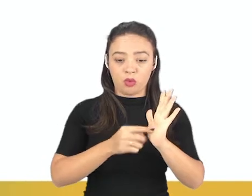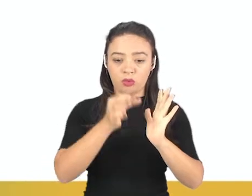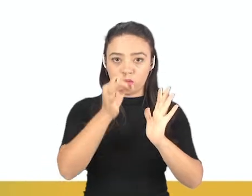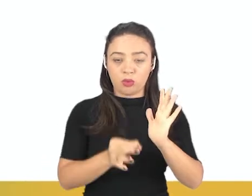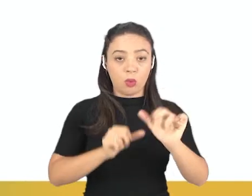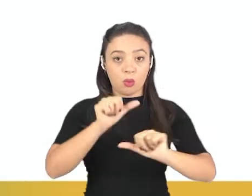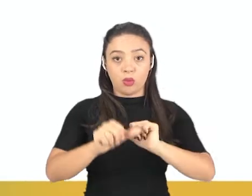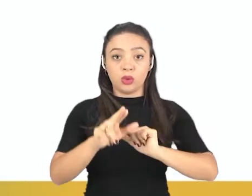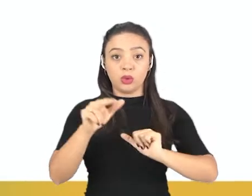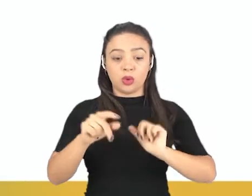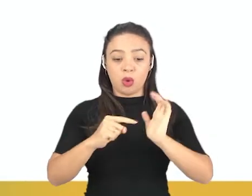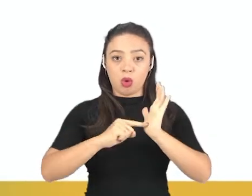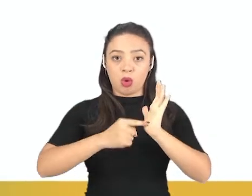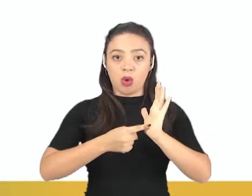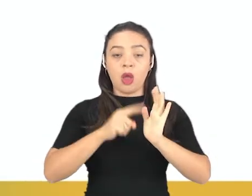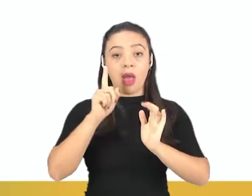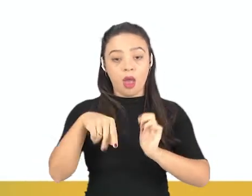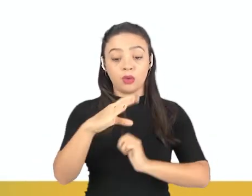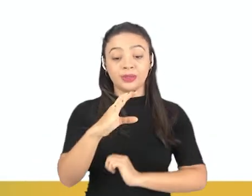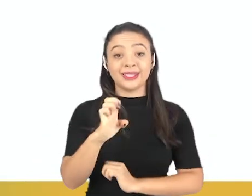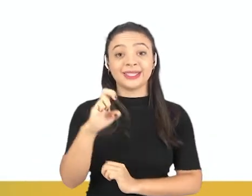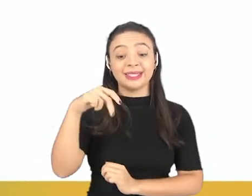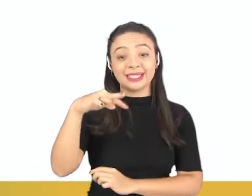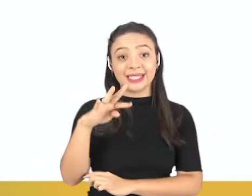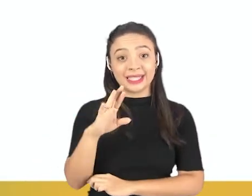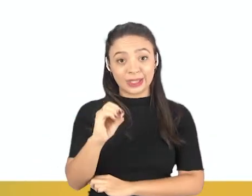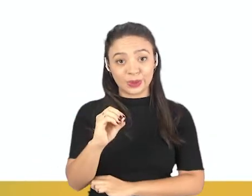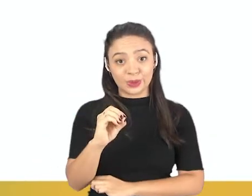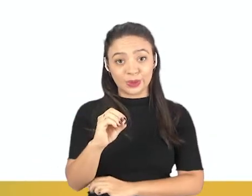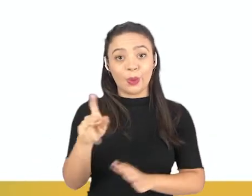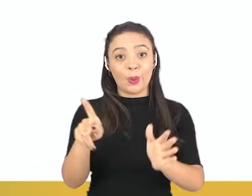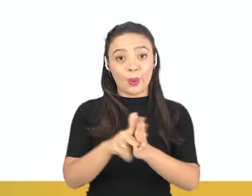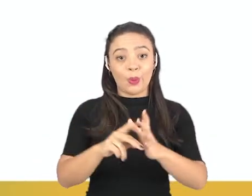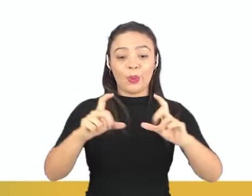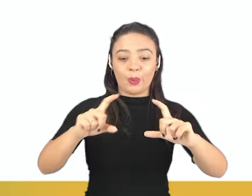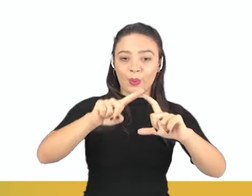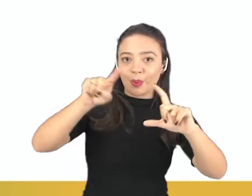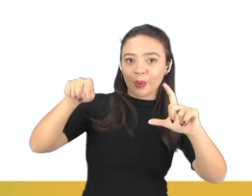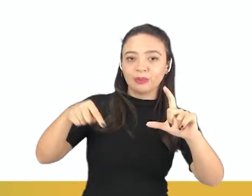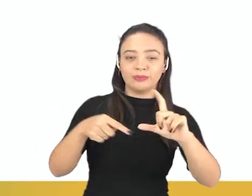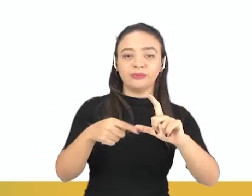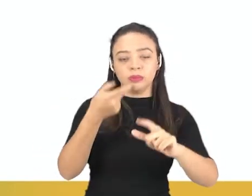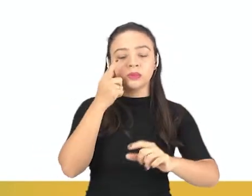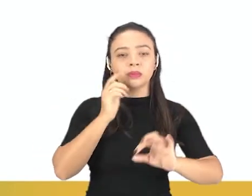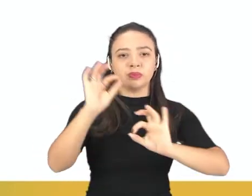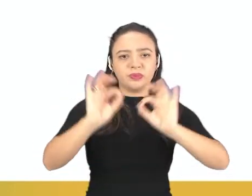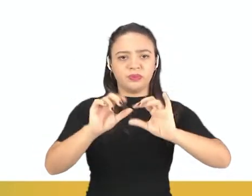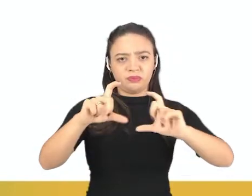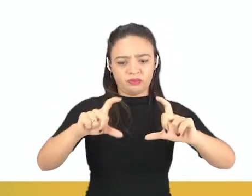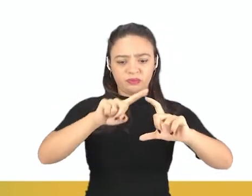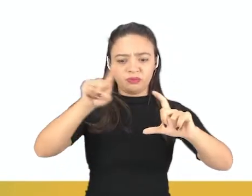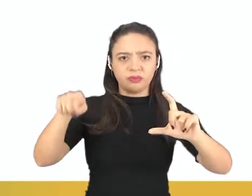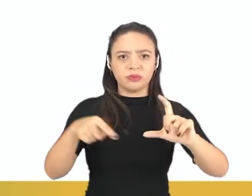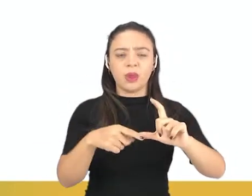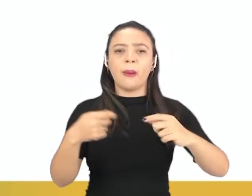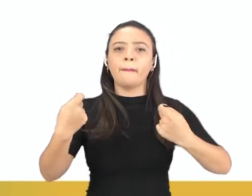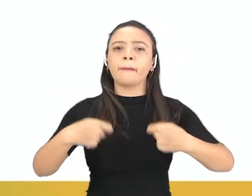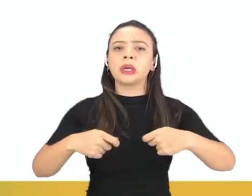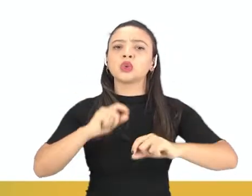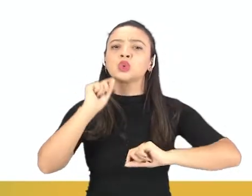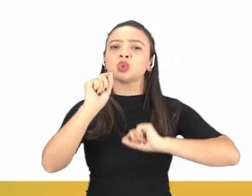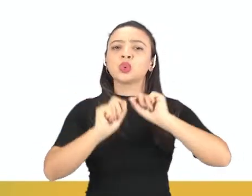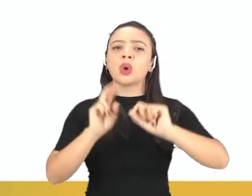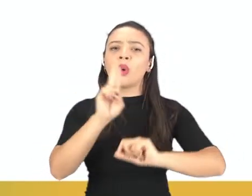fixo mexe amado e centro da circunferência para gente construir uma circunferência é interessante a gente fazer o uso de um